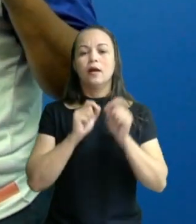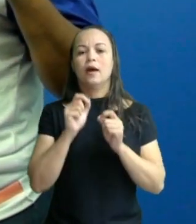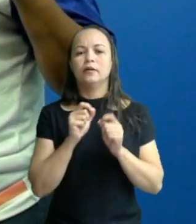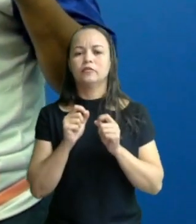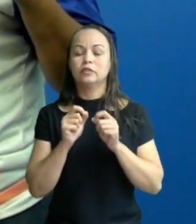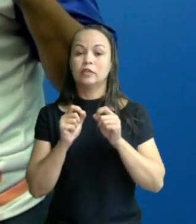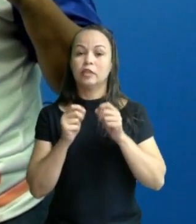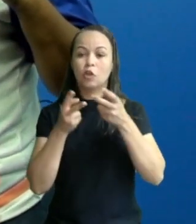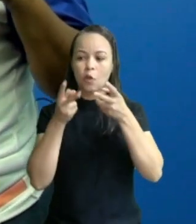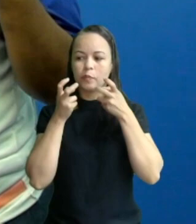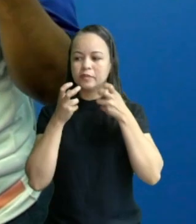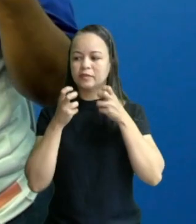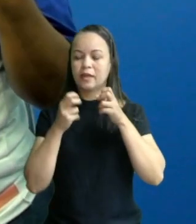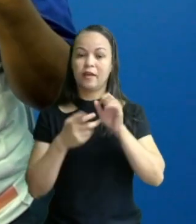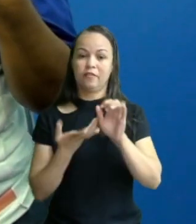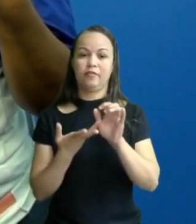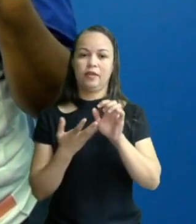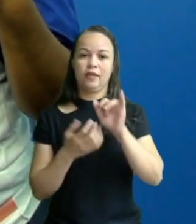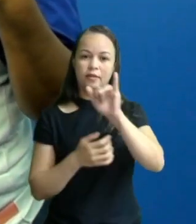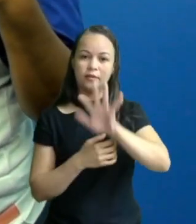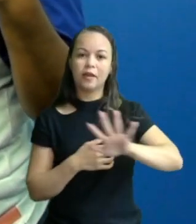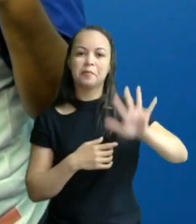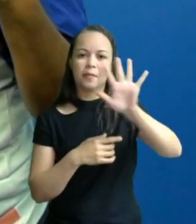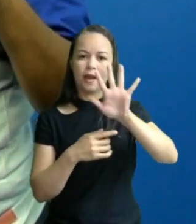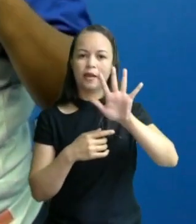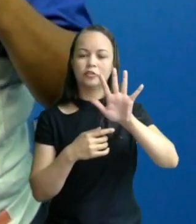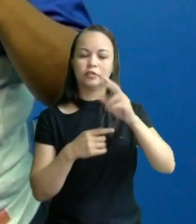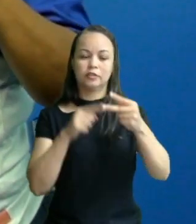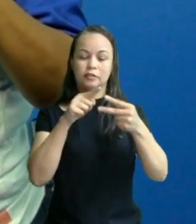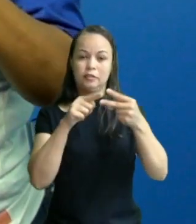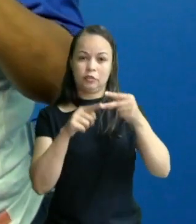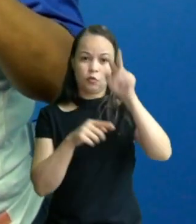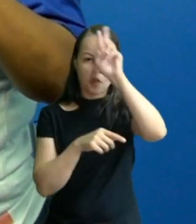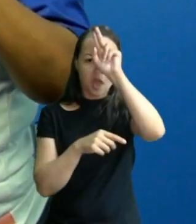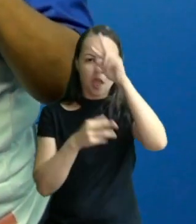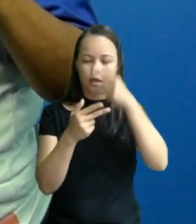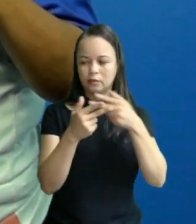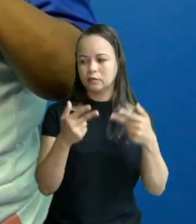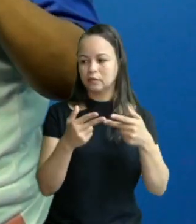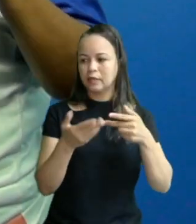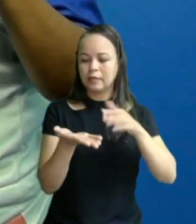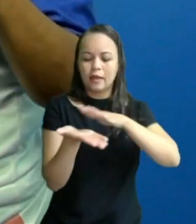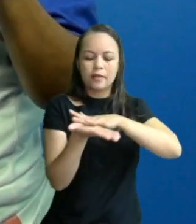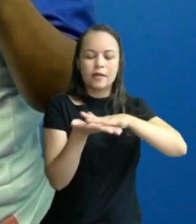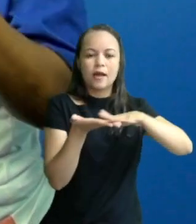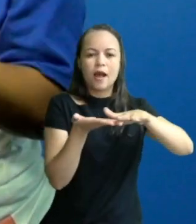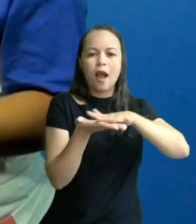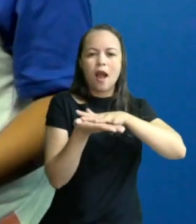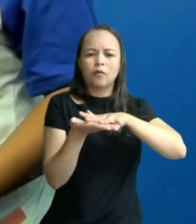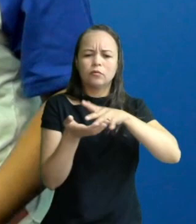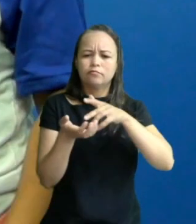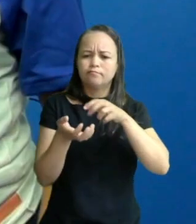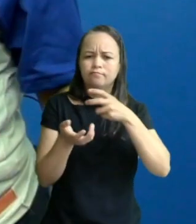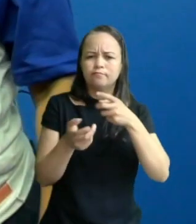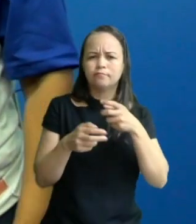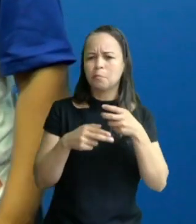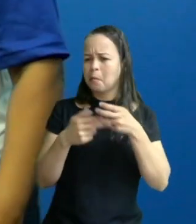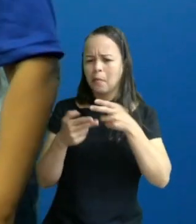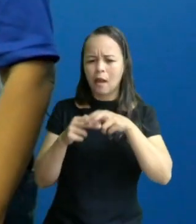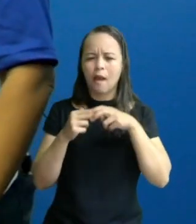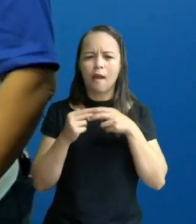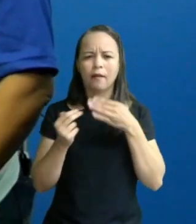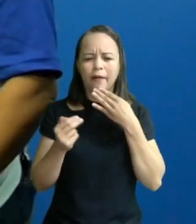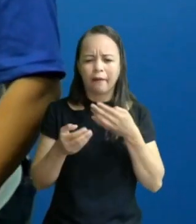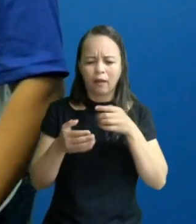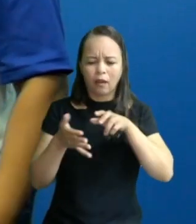ver na tela que tem aí 2 bichinhos, né? Um que ele está justamente na água, flutuando, parece, e tem esse